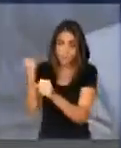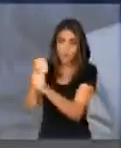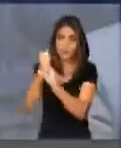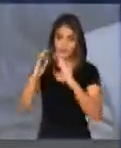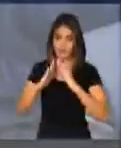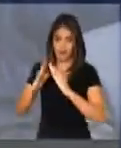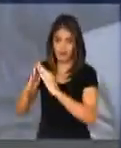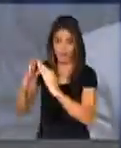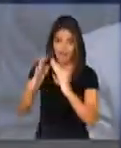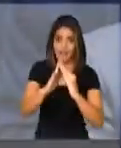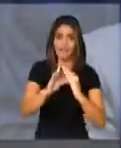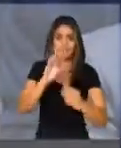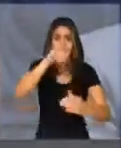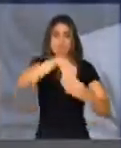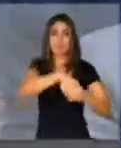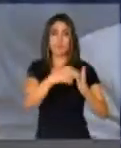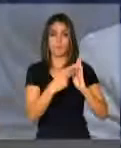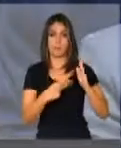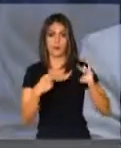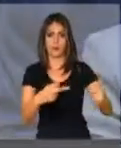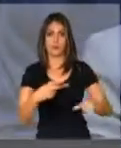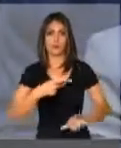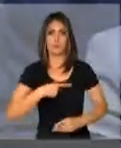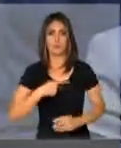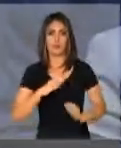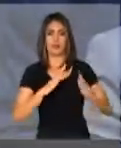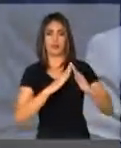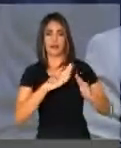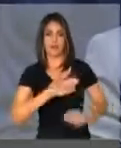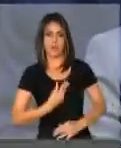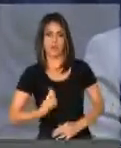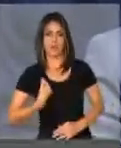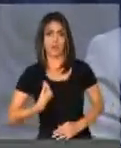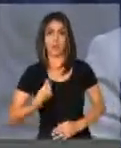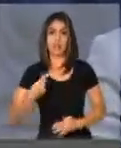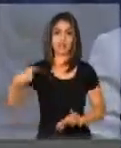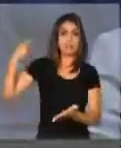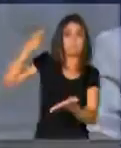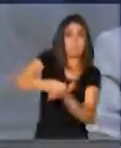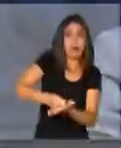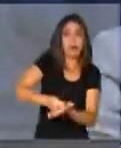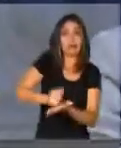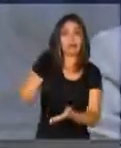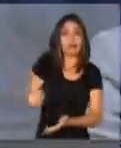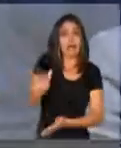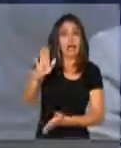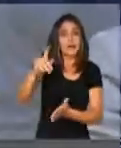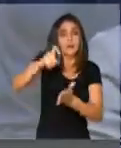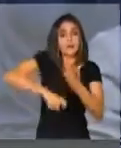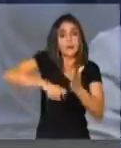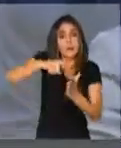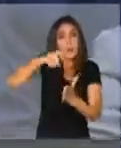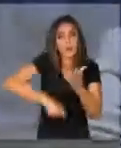programa minha casa minha vida tão pagando instruções mais novo com a palavra